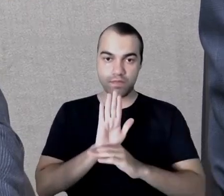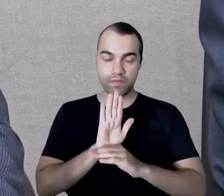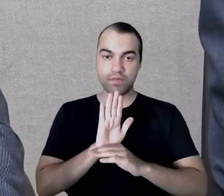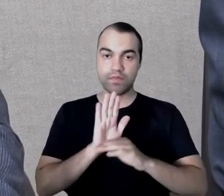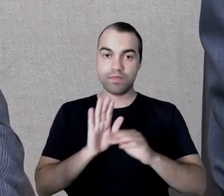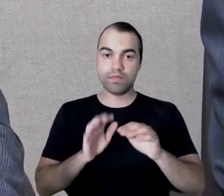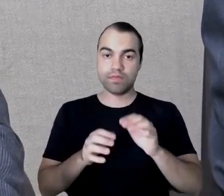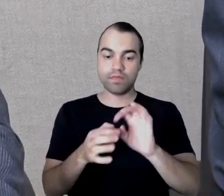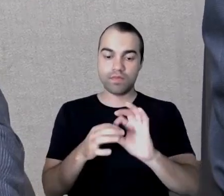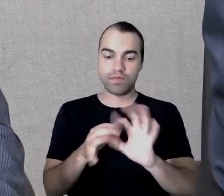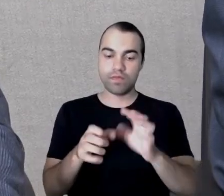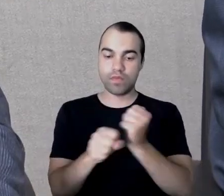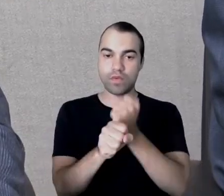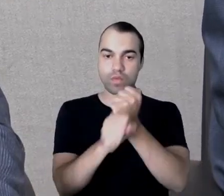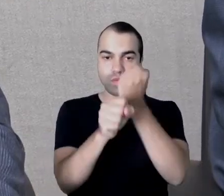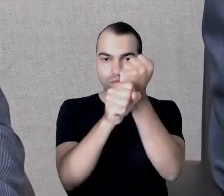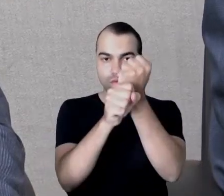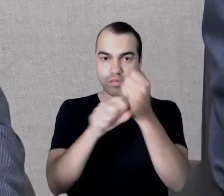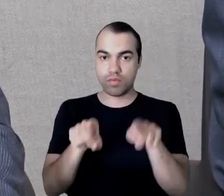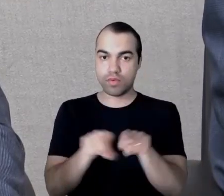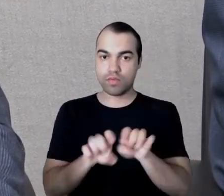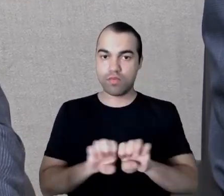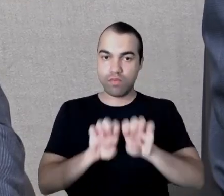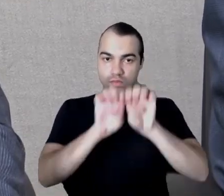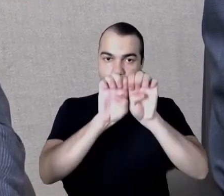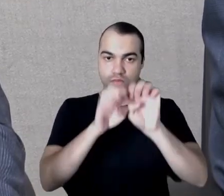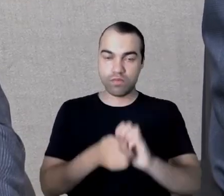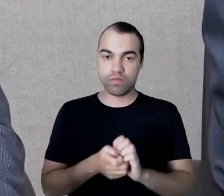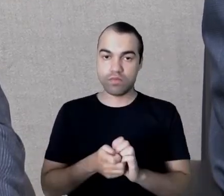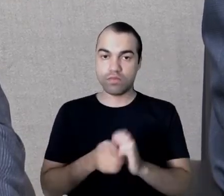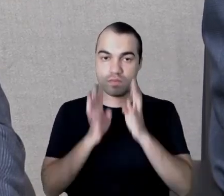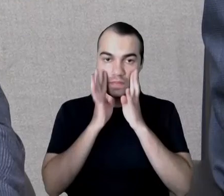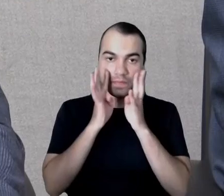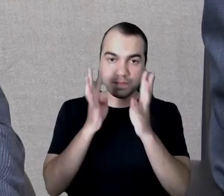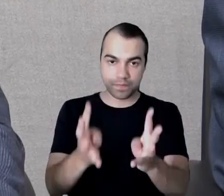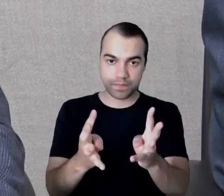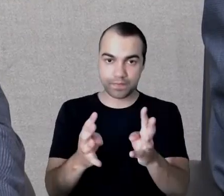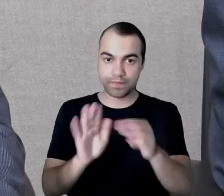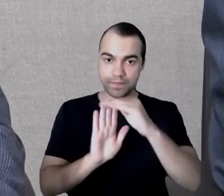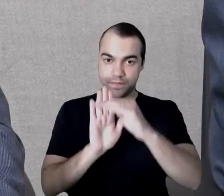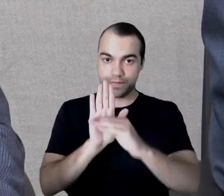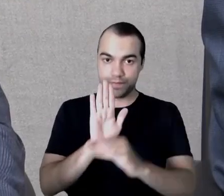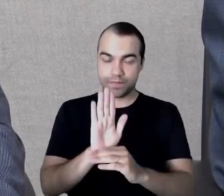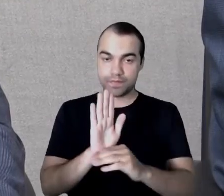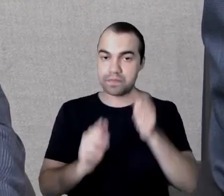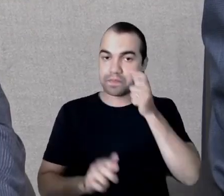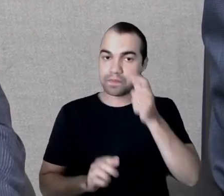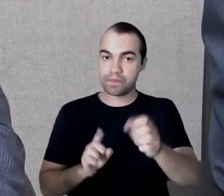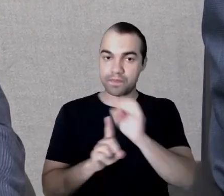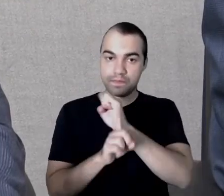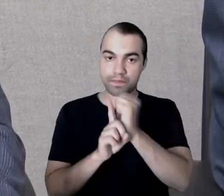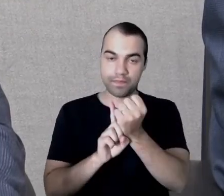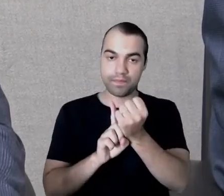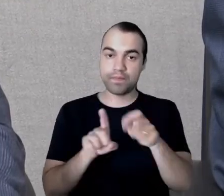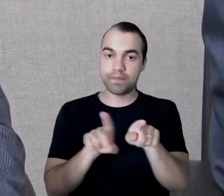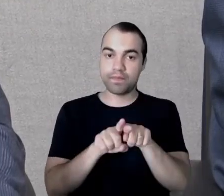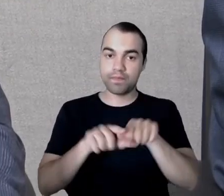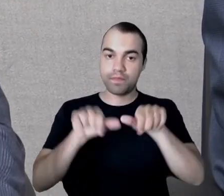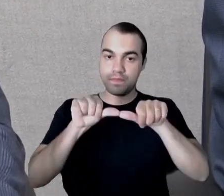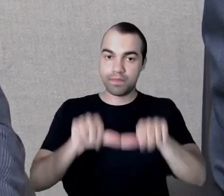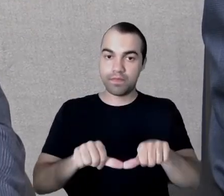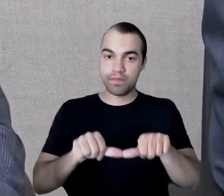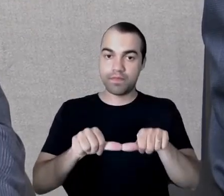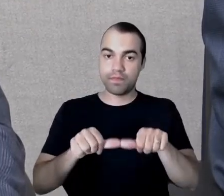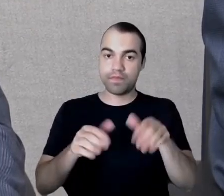obras e edificações destinadas ao atendimento de programas habitacionais de interesse social bem como estabelecer que o cumprimento de